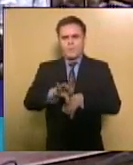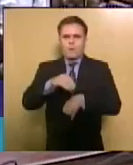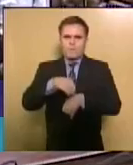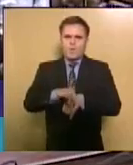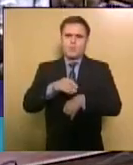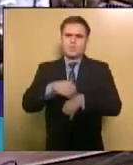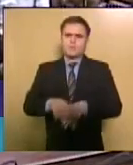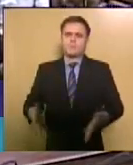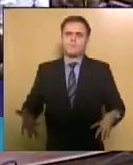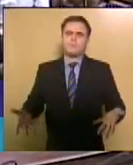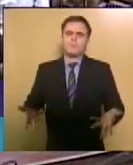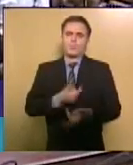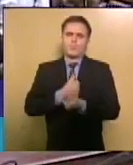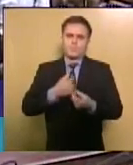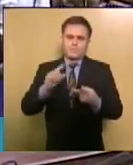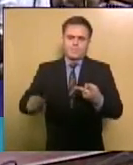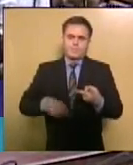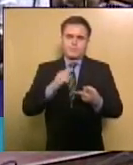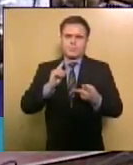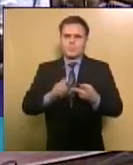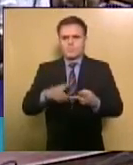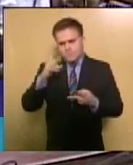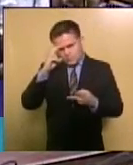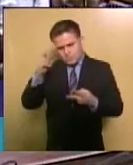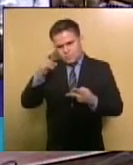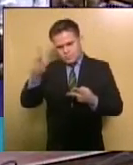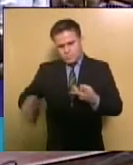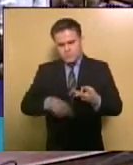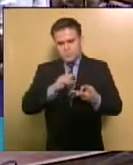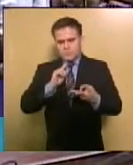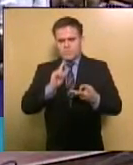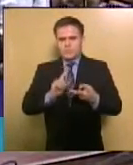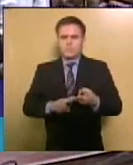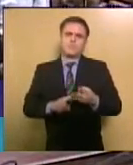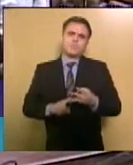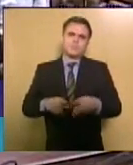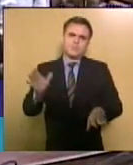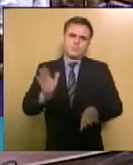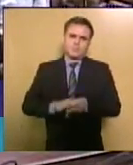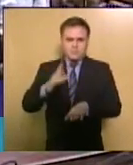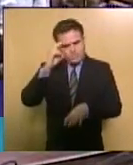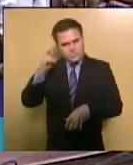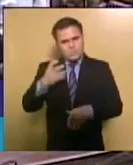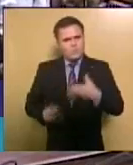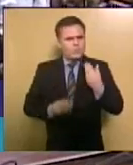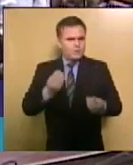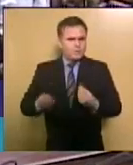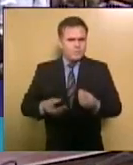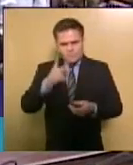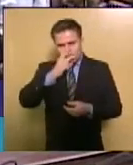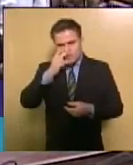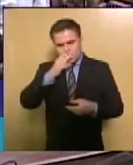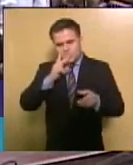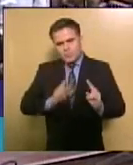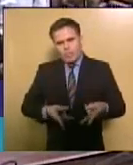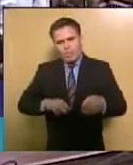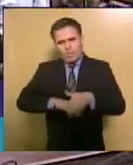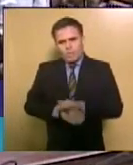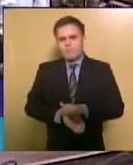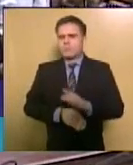de qualidade segundo inteligência então Eh mas inteligência não no sentido tradicional como a gente usa